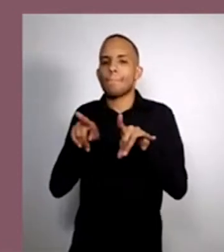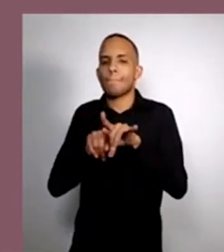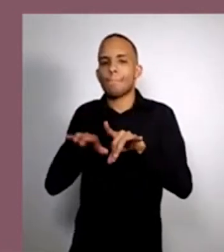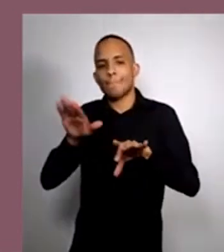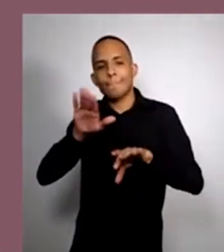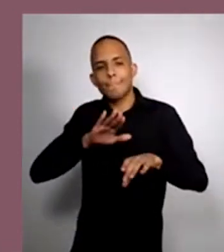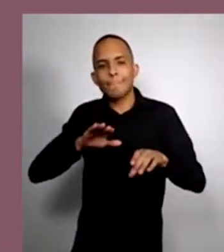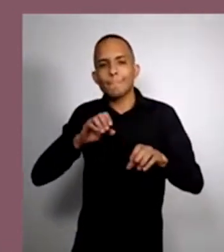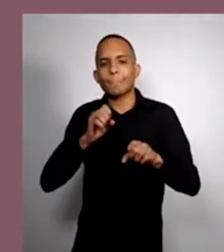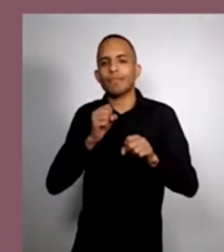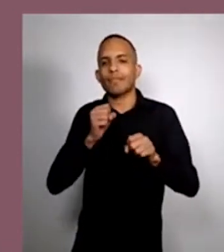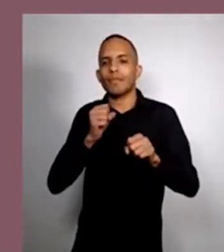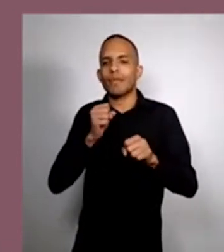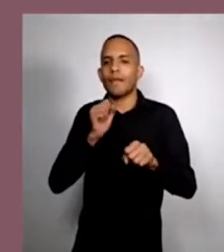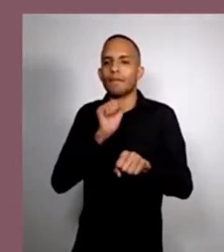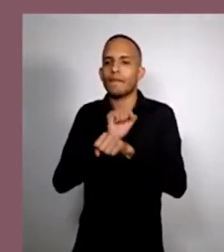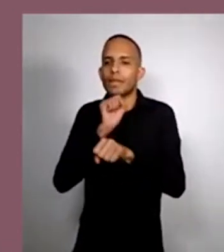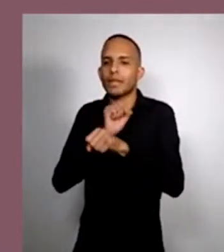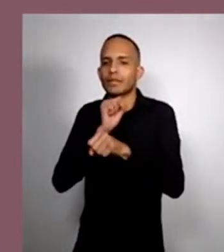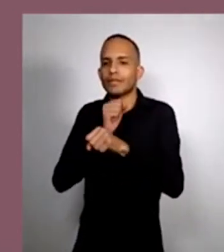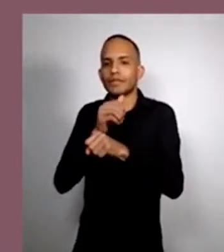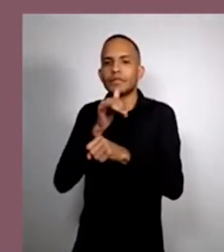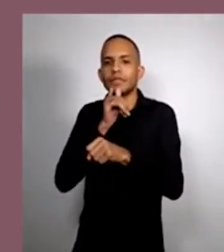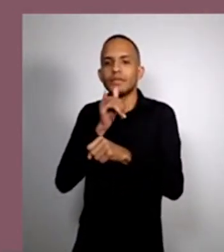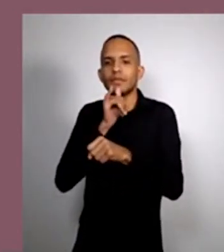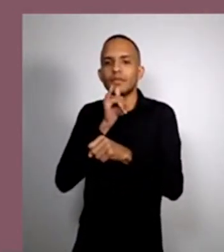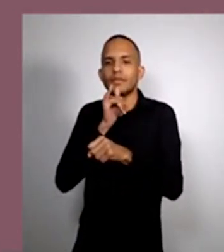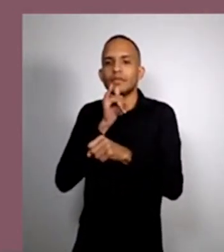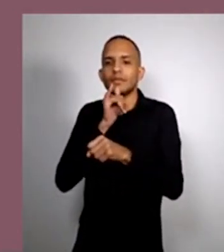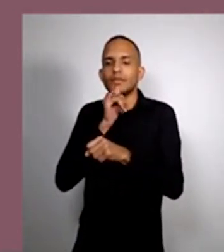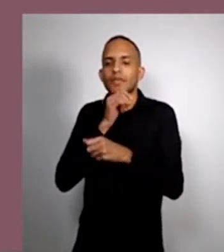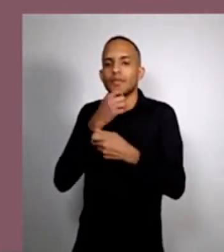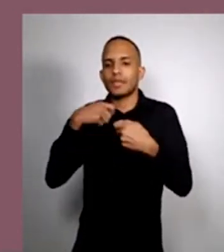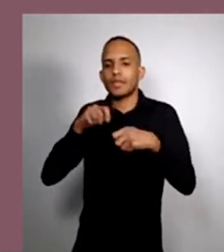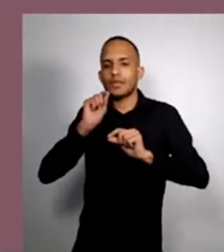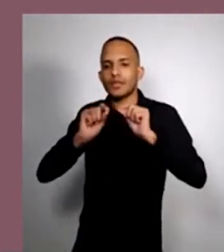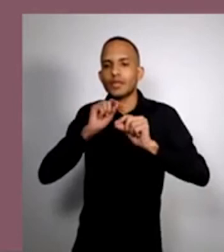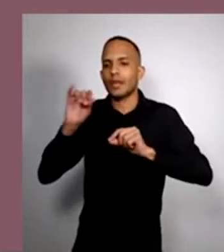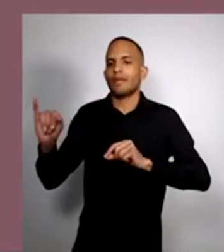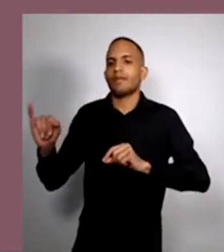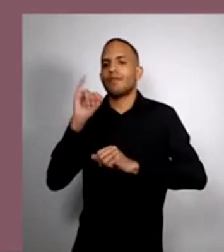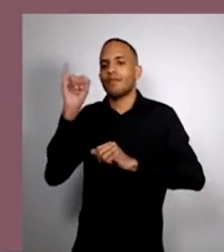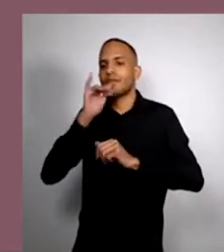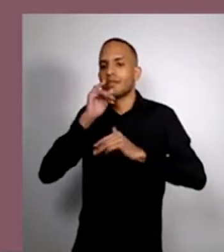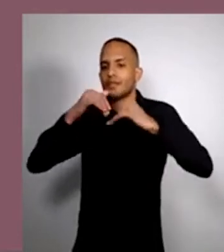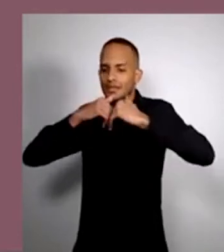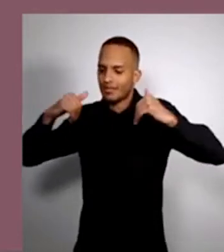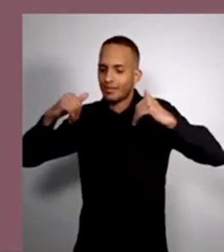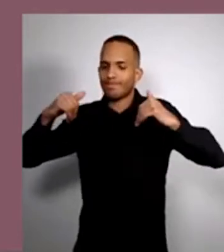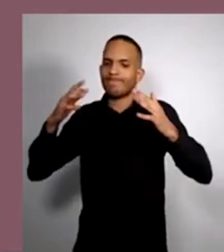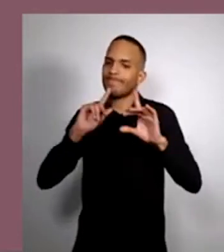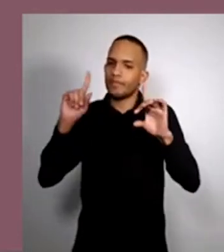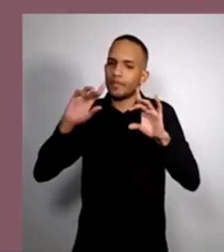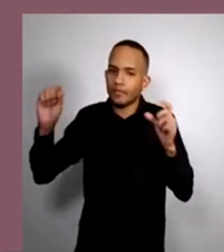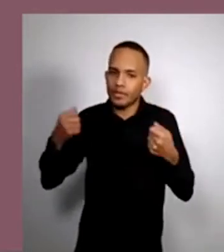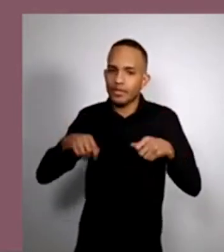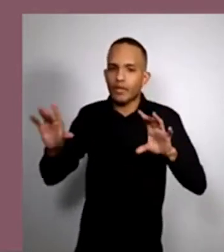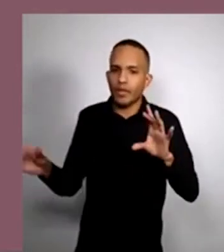construir pontes, né? A gente precisa mais de pontes do que muro que nos separam. Como já passamos mais